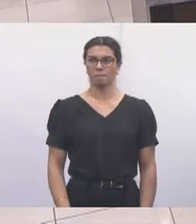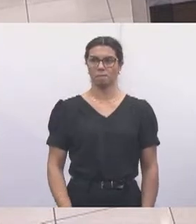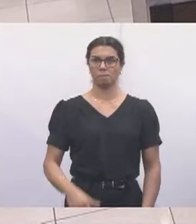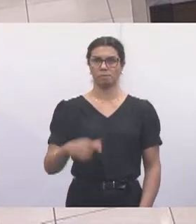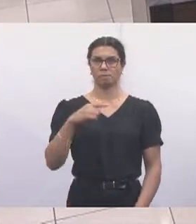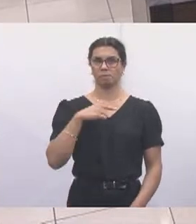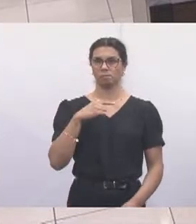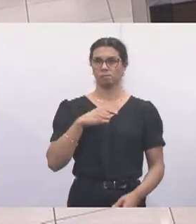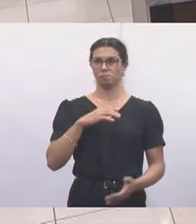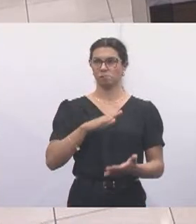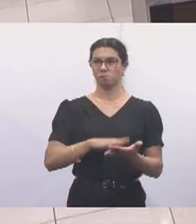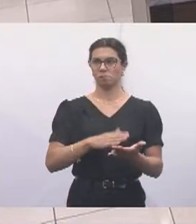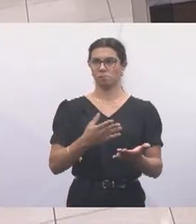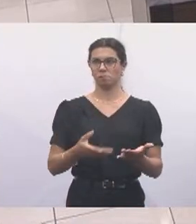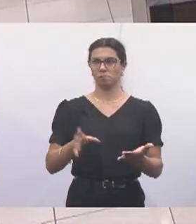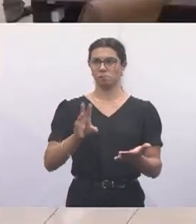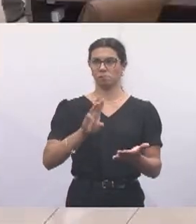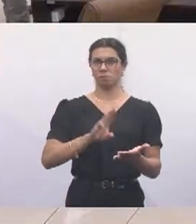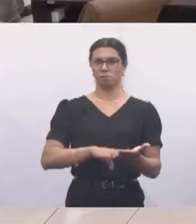temos quórum.